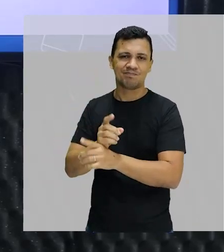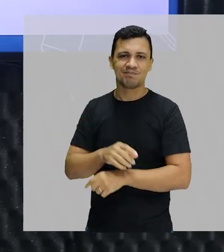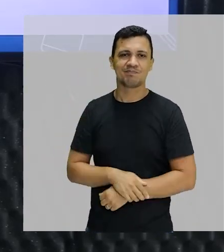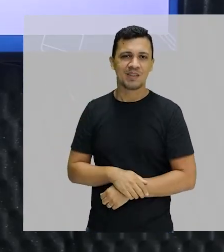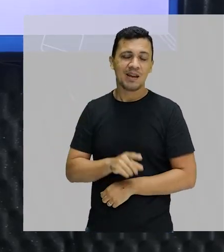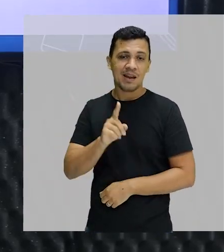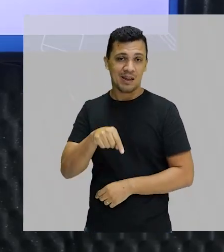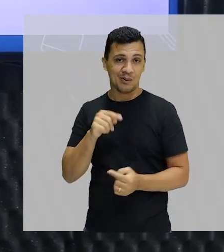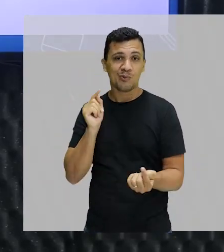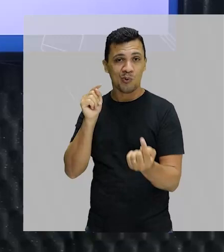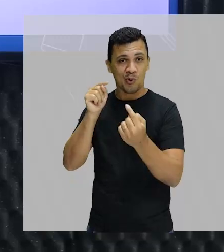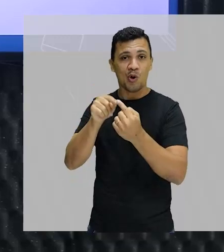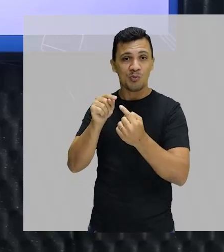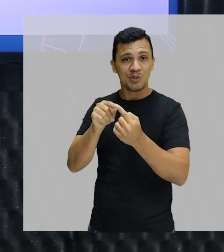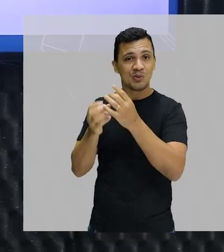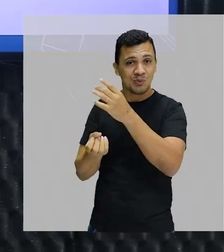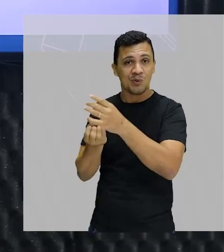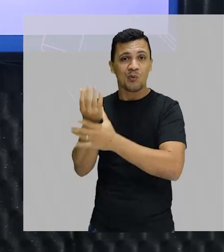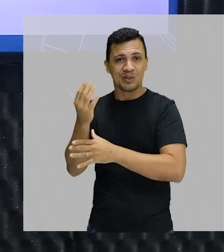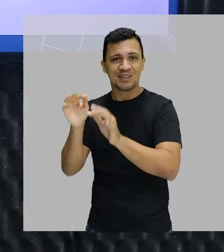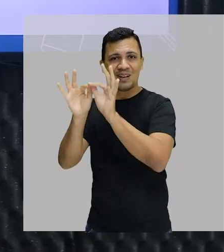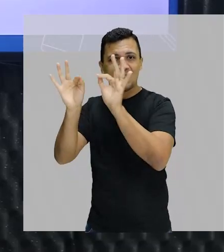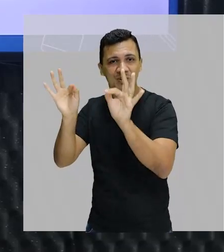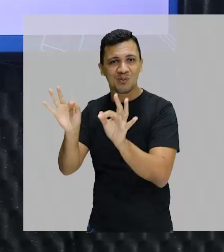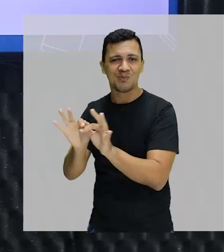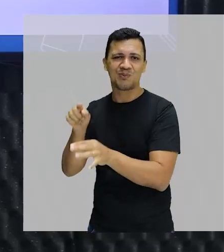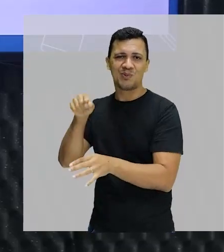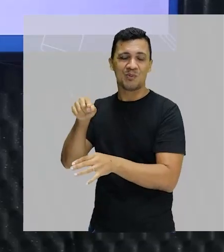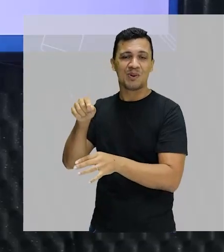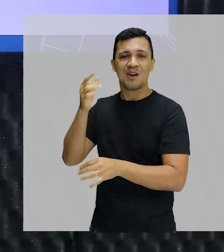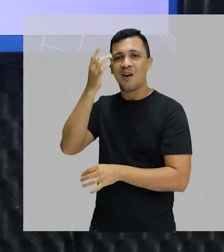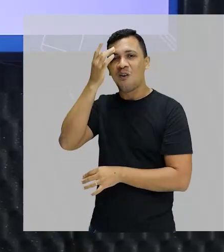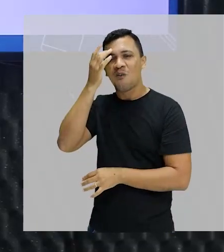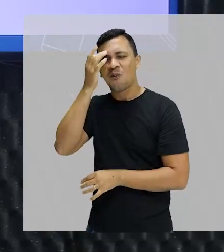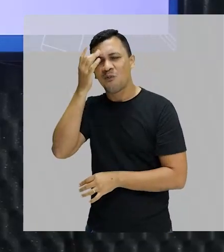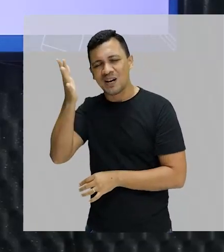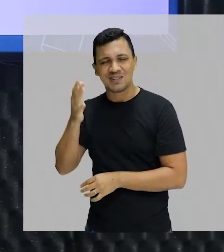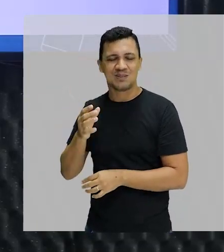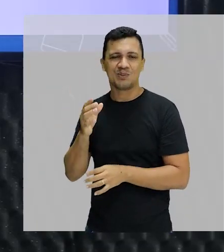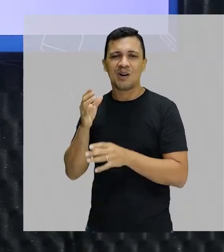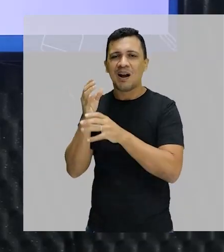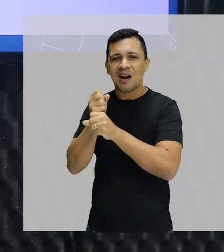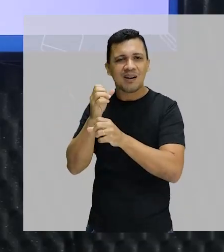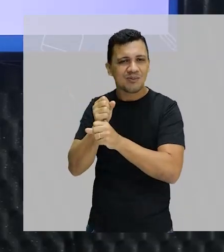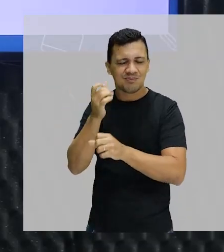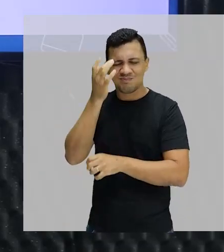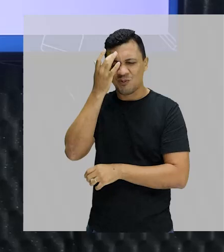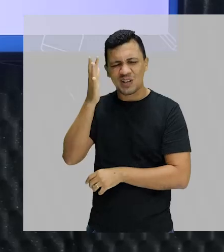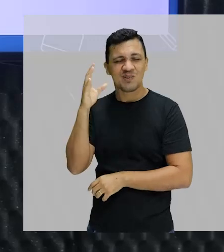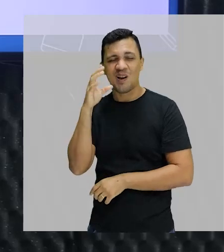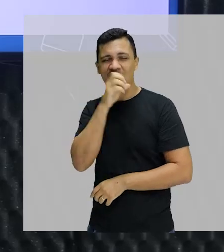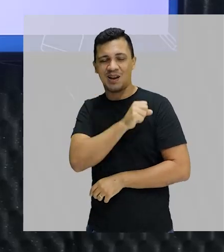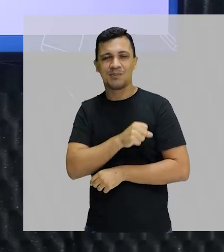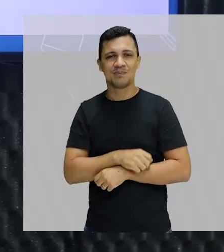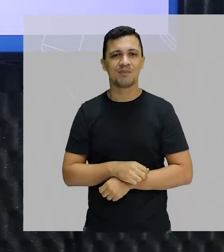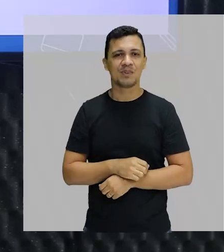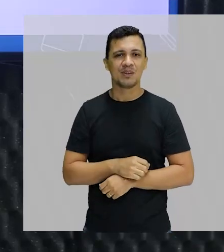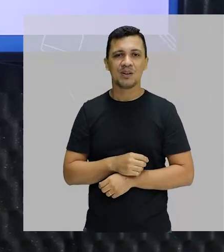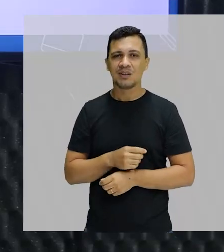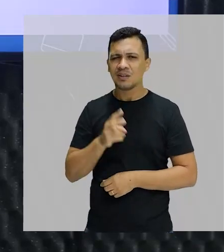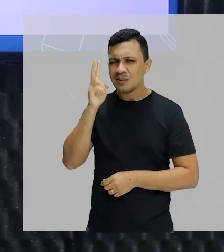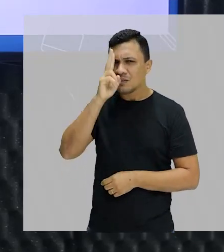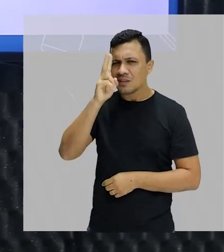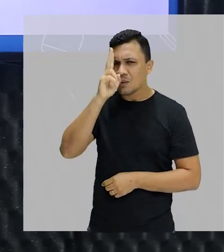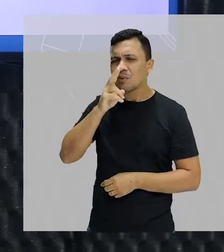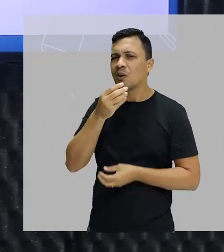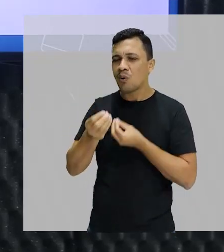esse objetivo que o termo geral foi criado, para facilitar e reduzir os teus cálculos, tá bom? Lembra como é que eu escrevo o termo